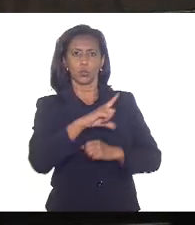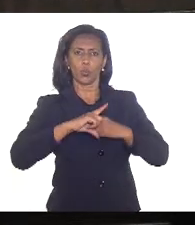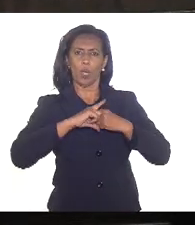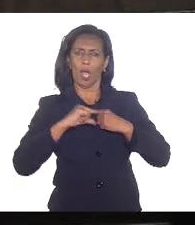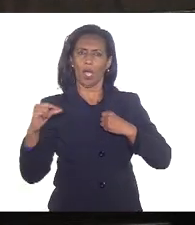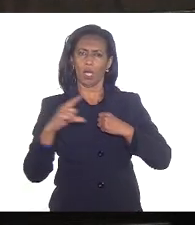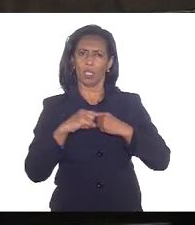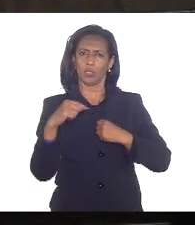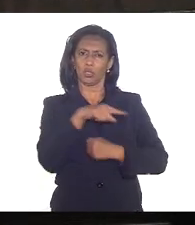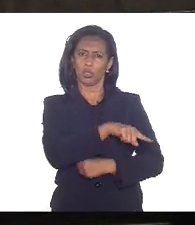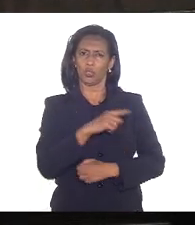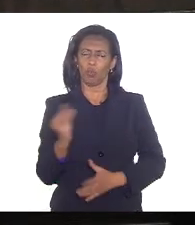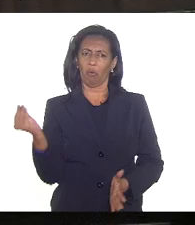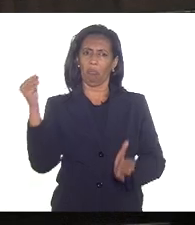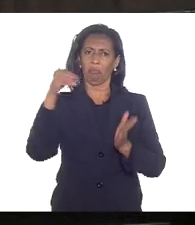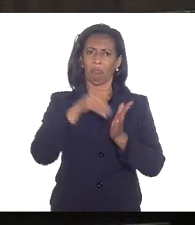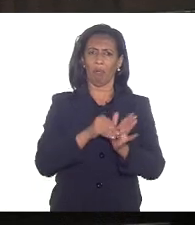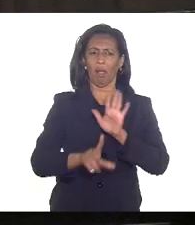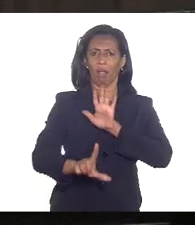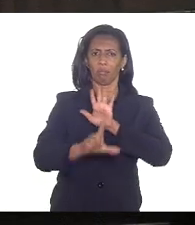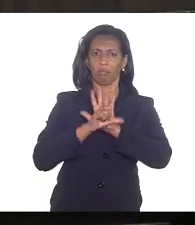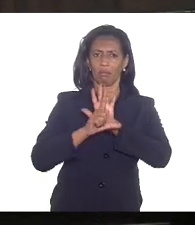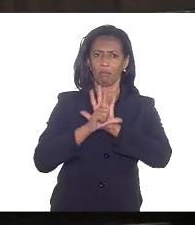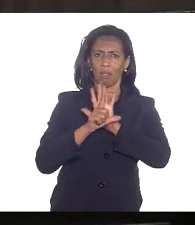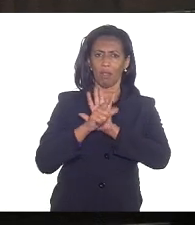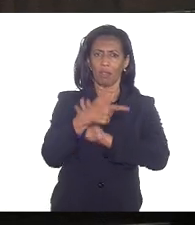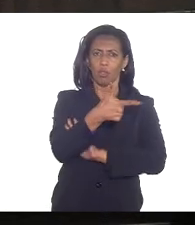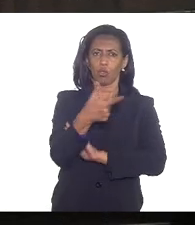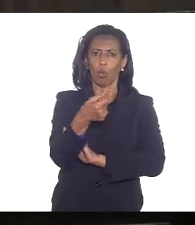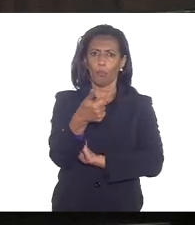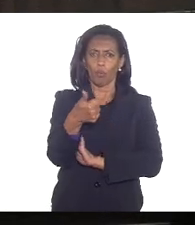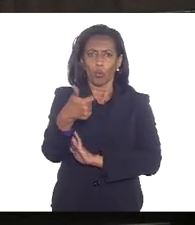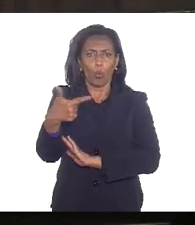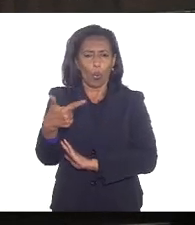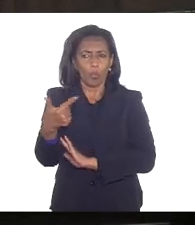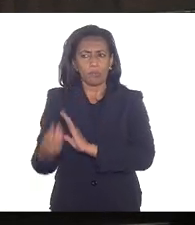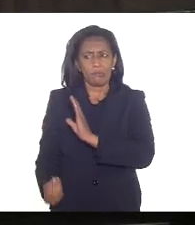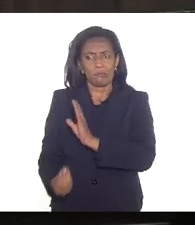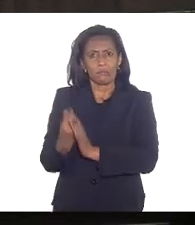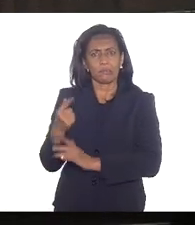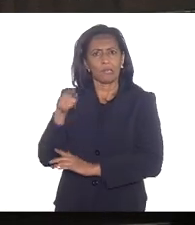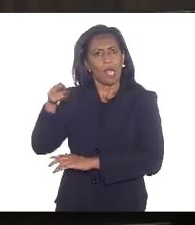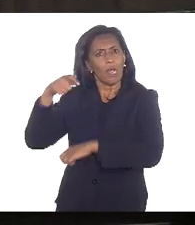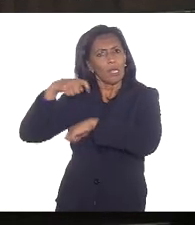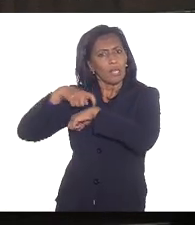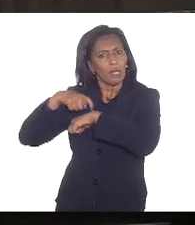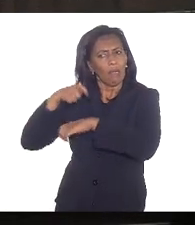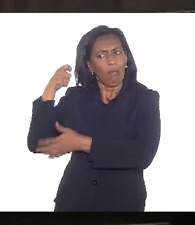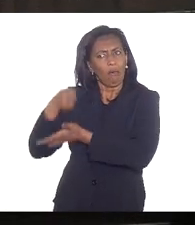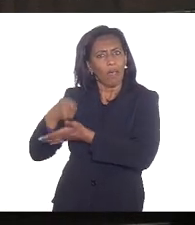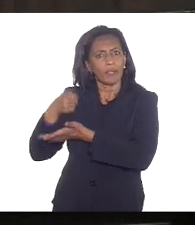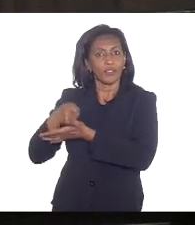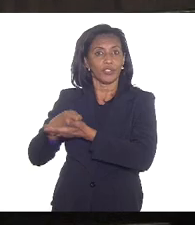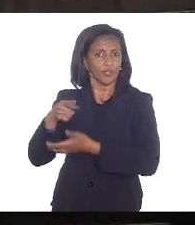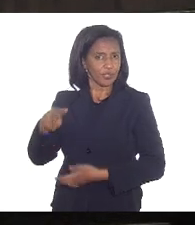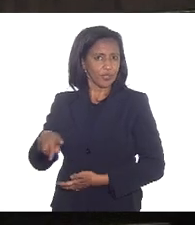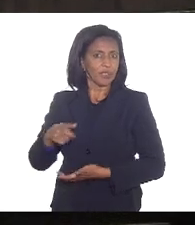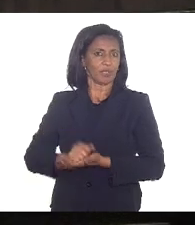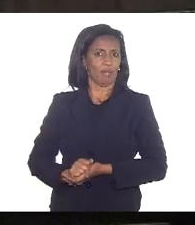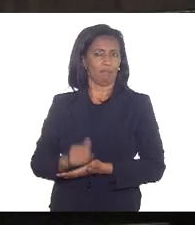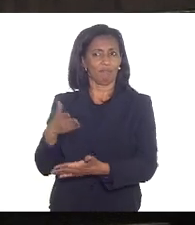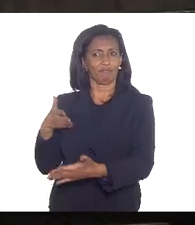artigo que foi colocado na lei em 2012 que naquele momento garantia